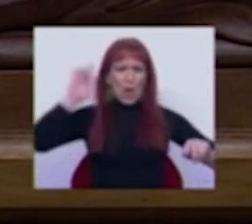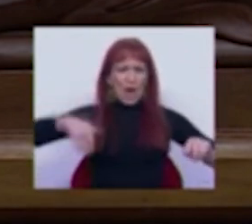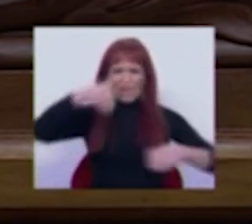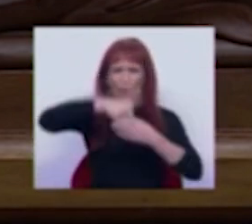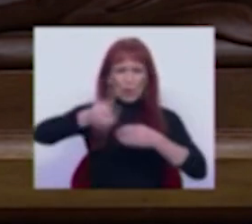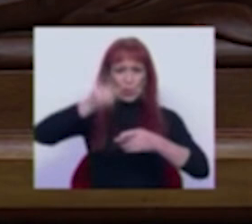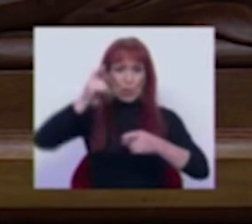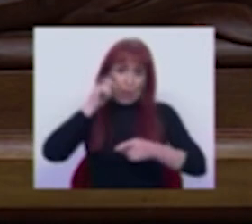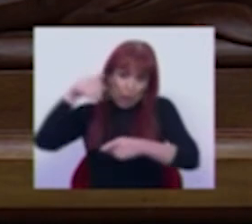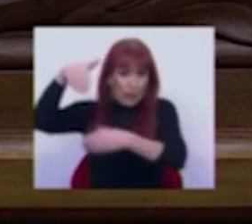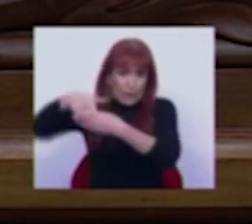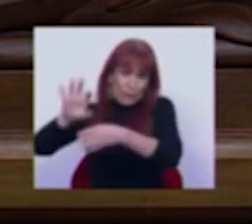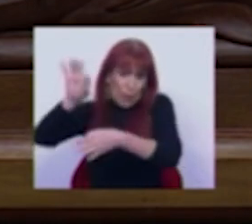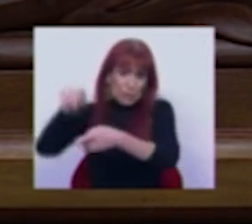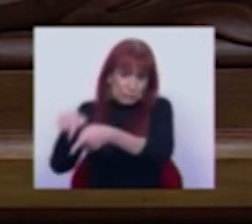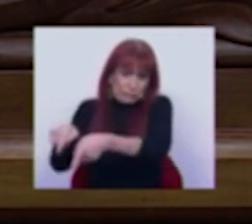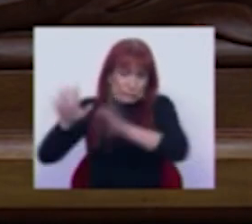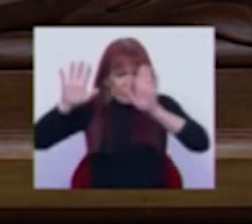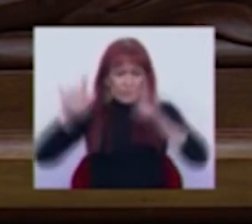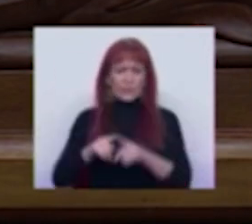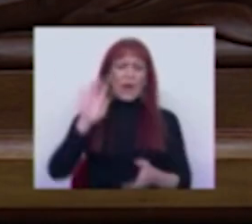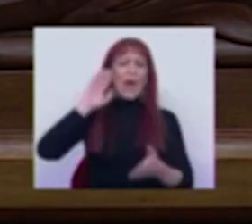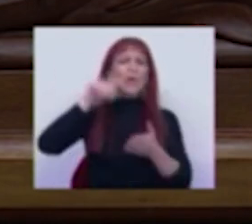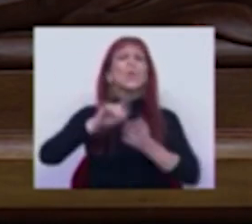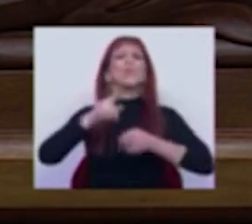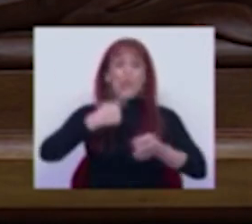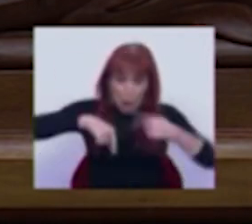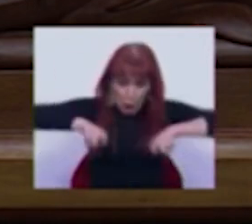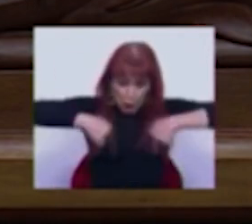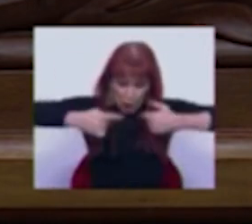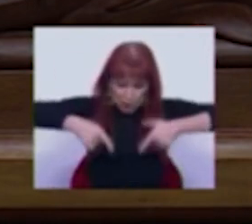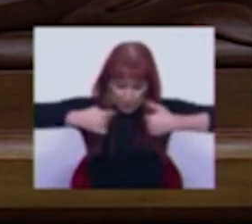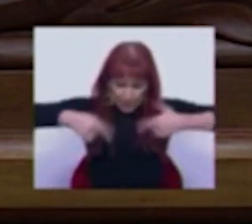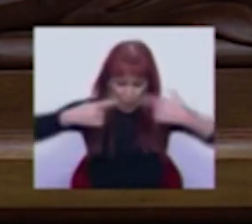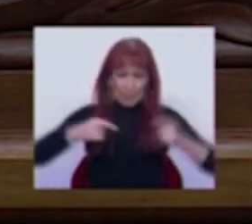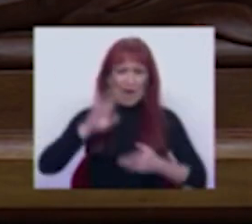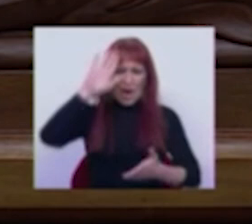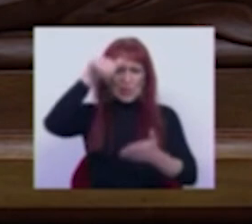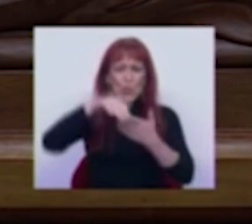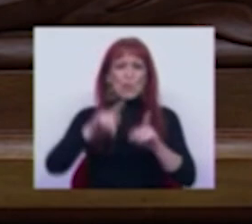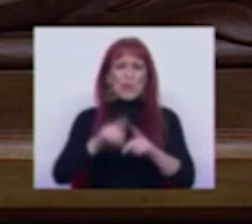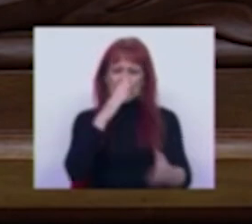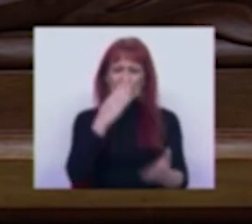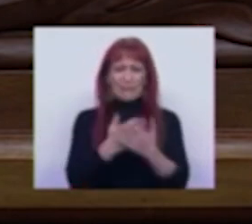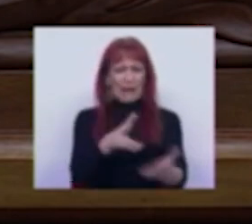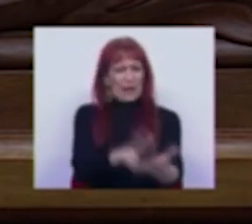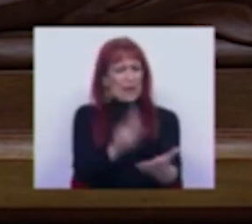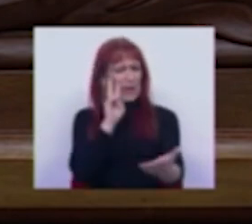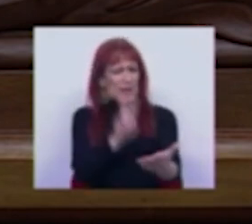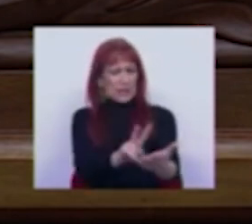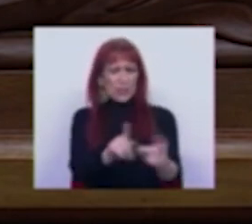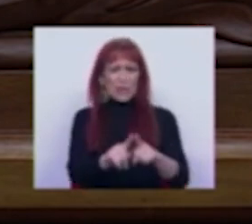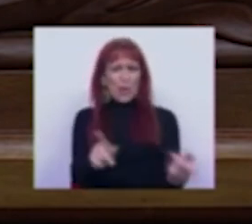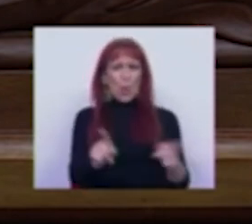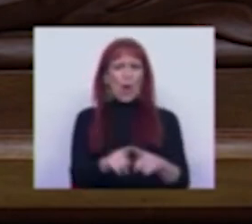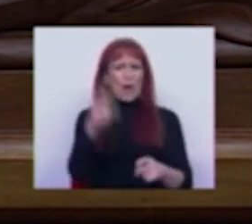voto de quem neles aposta. A solução está em nós próprios. A solução está em enfrentar a realidade